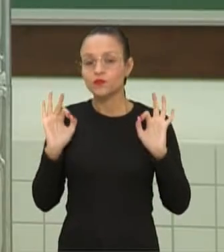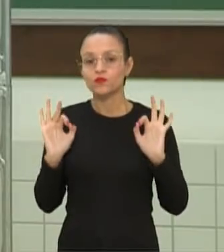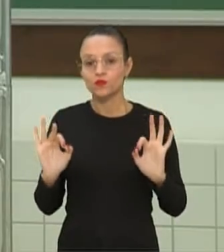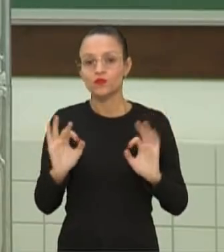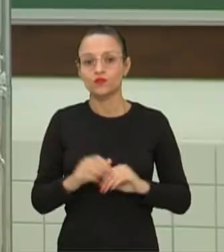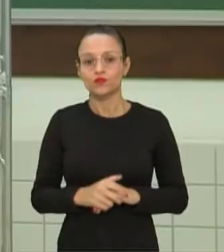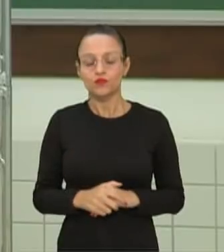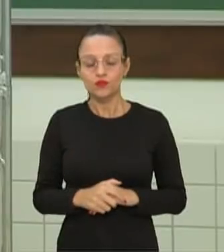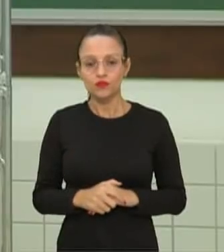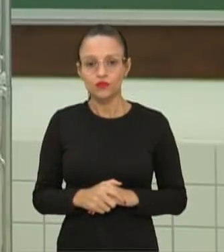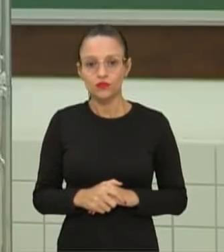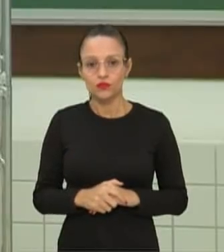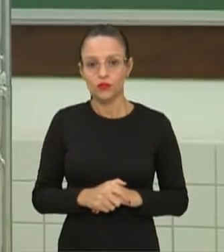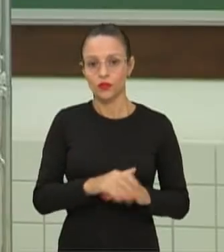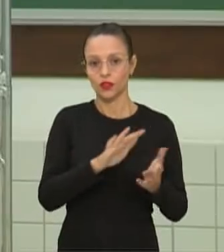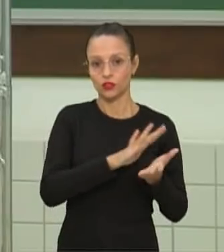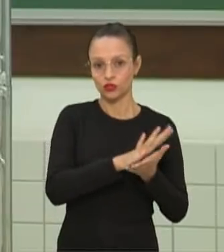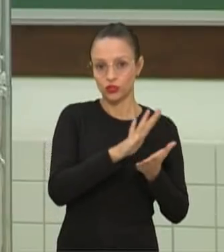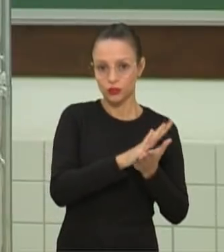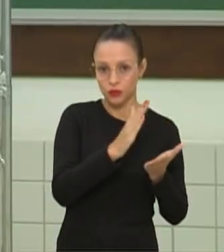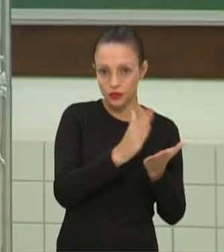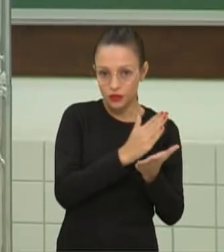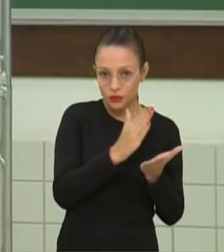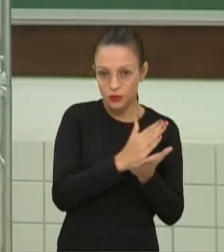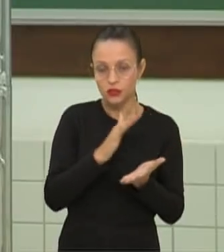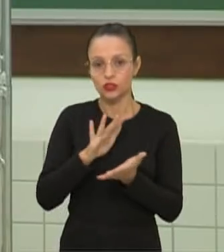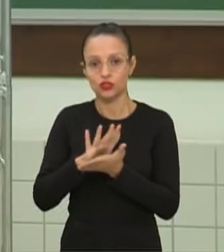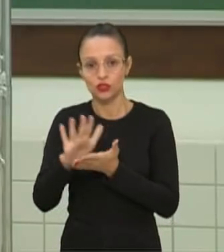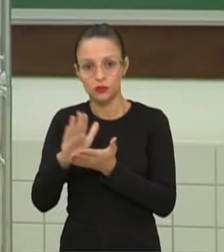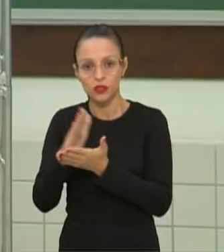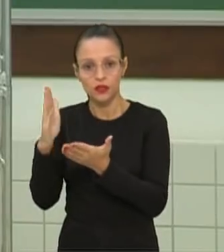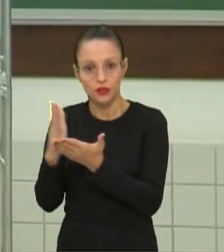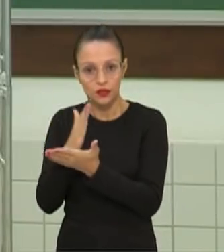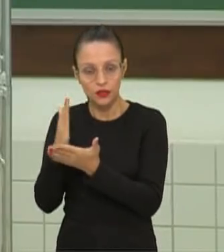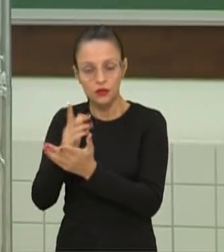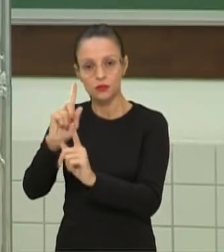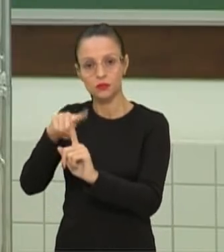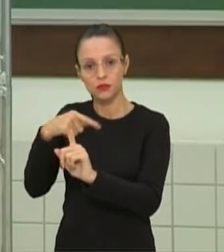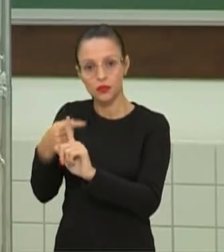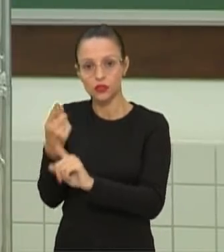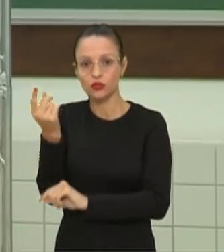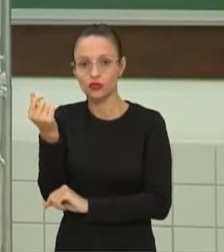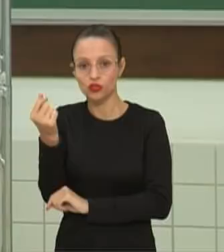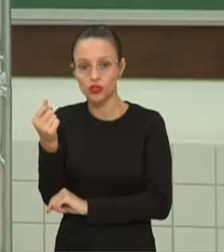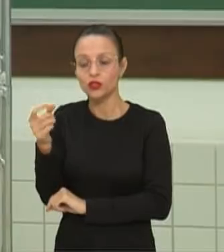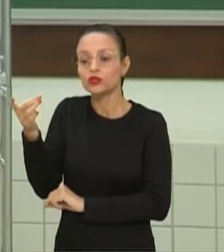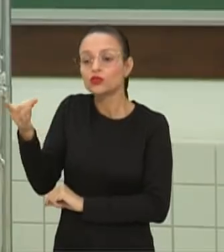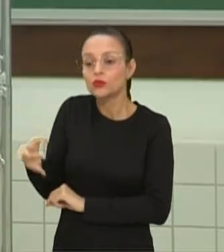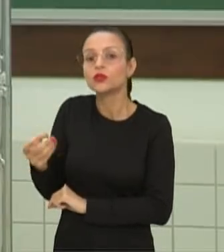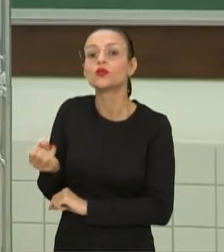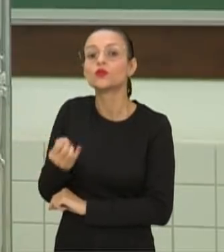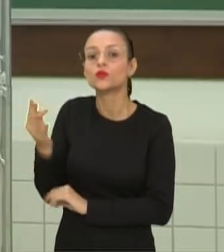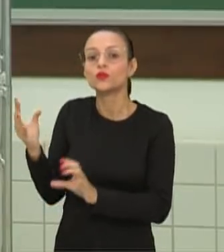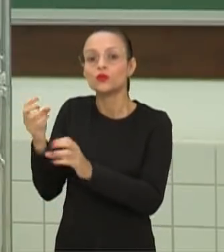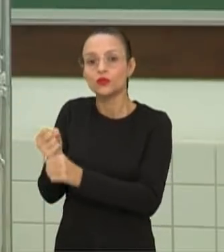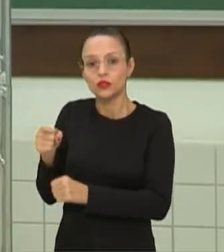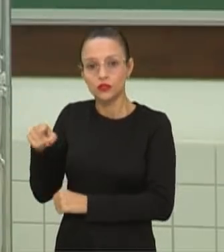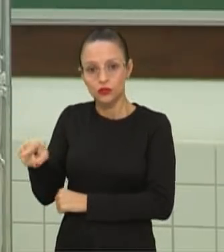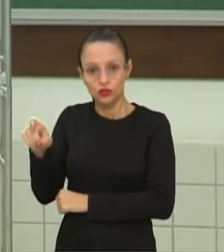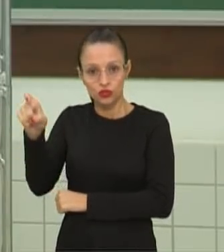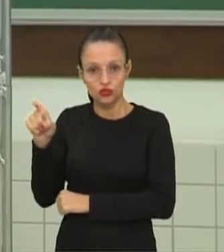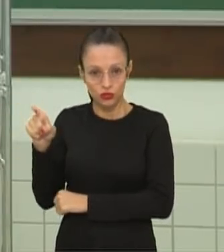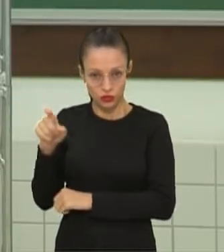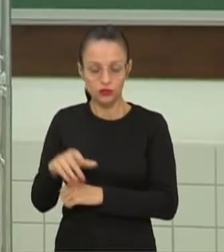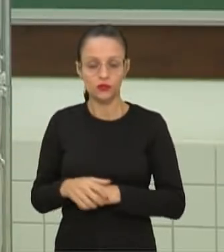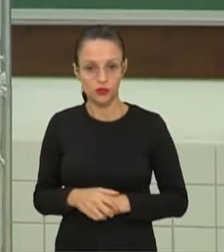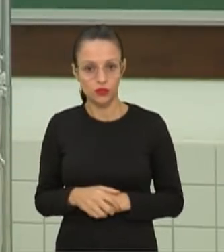pega a despesa com a revista, mais a despesa com o caderno, mais o dinheiro que sobrou e tudo isso vai dar quanto? Vai dar a quantia X que